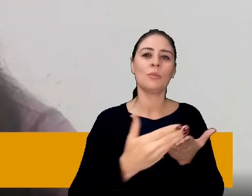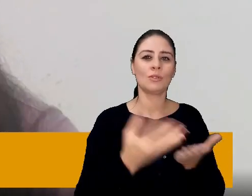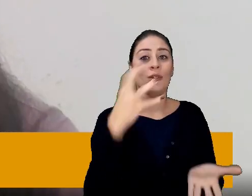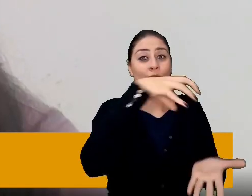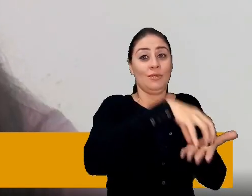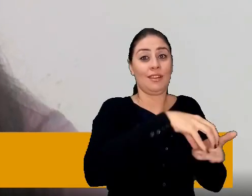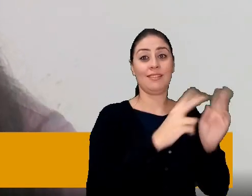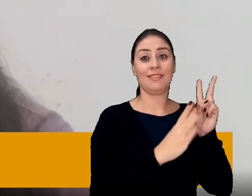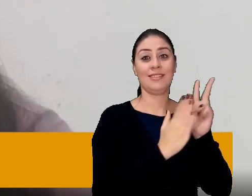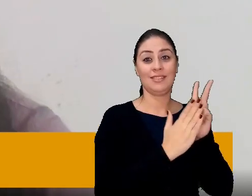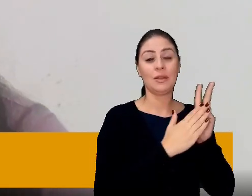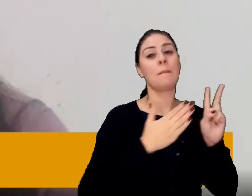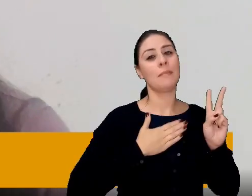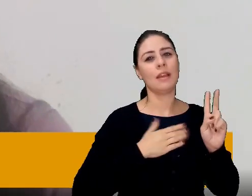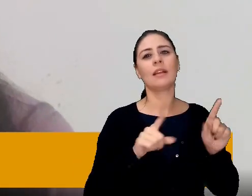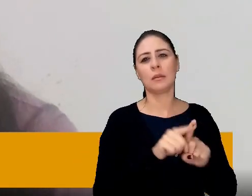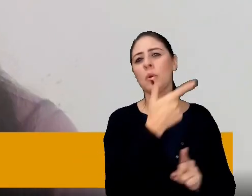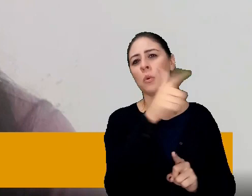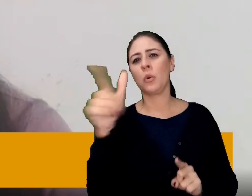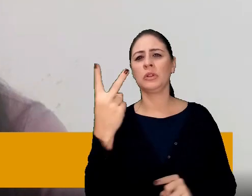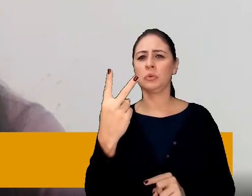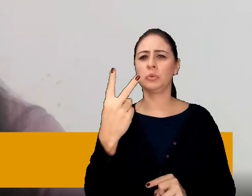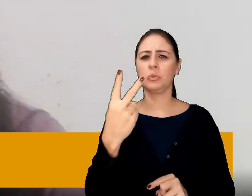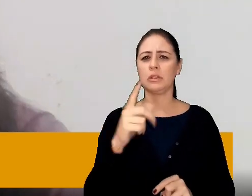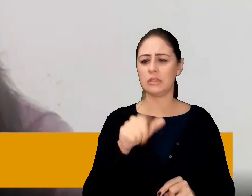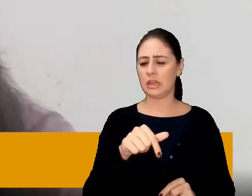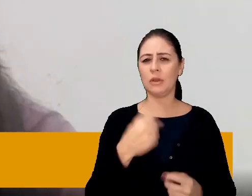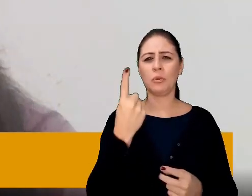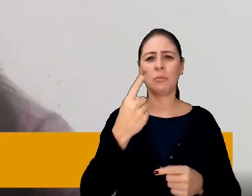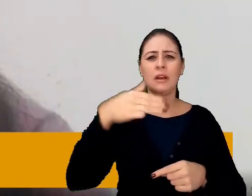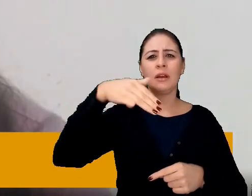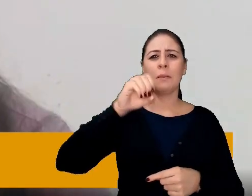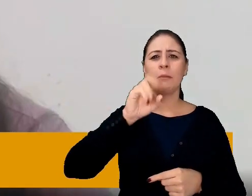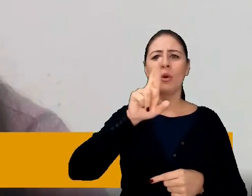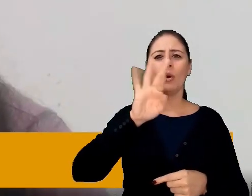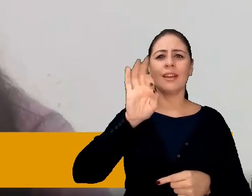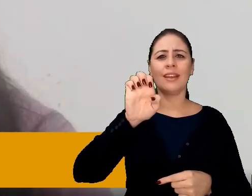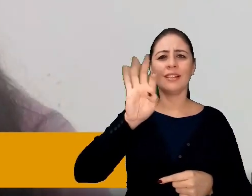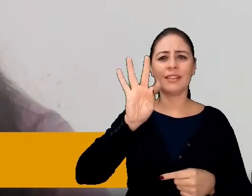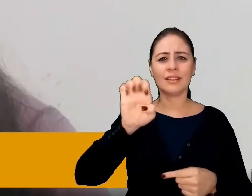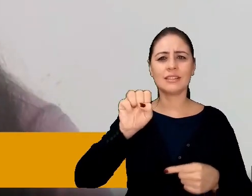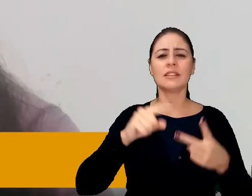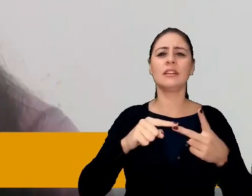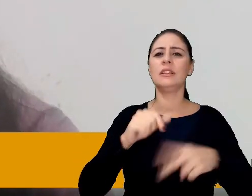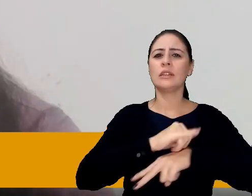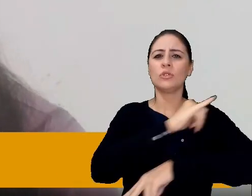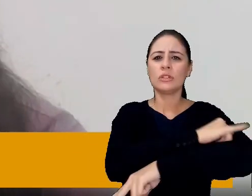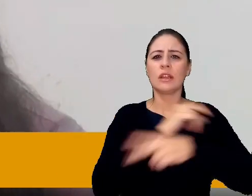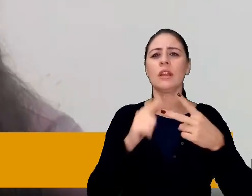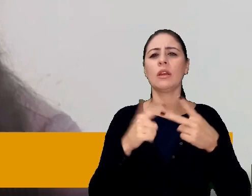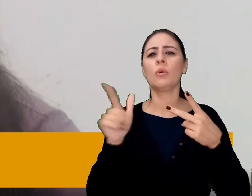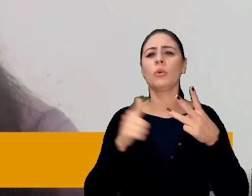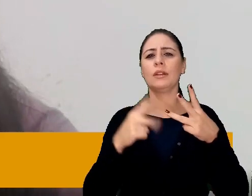porque esse projeto de pesquisa e extensão começou a atuar aqui na aldeia Cacané-Porã e nas outras 2 aldeias que temos na região, que é uma